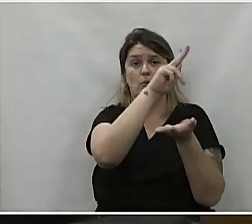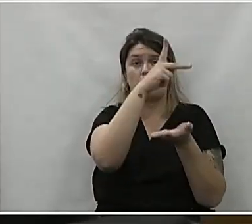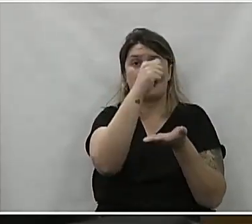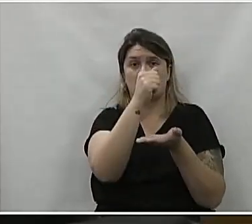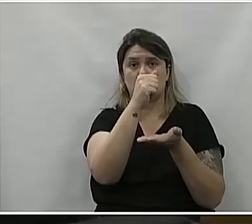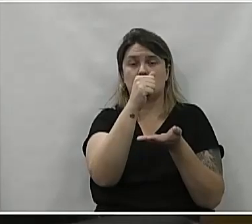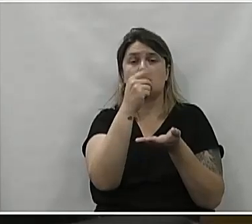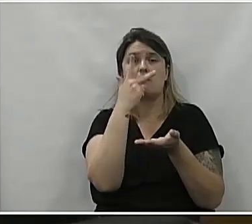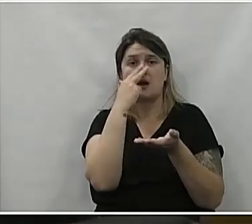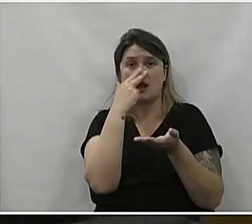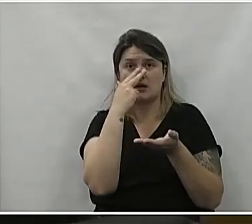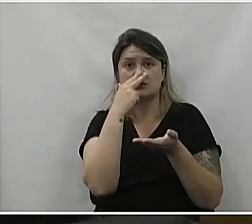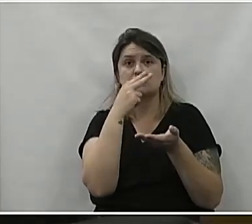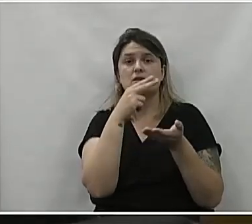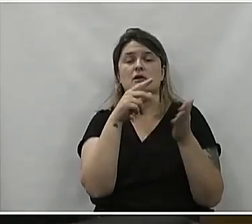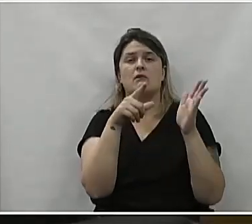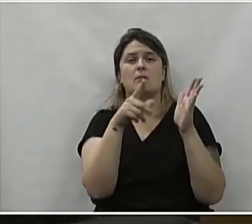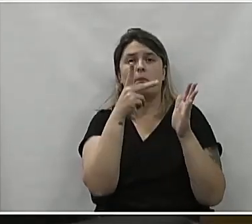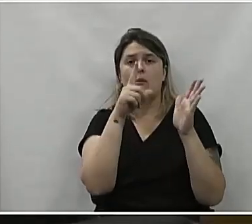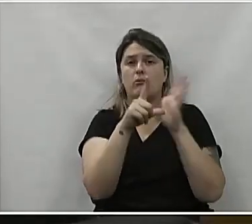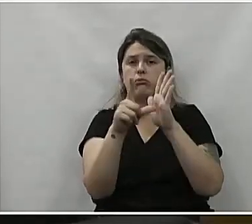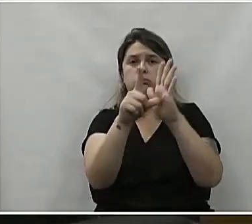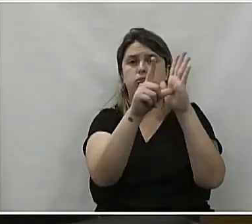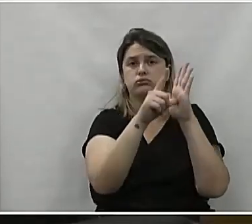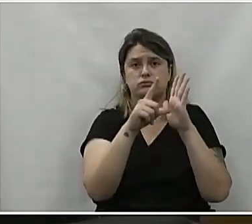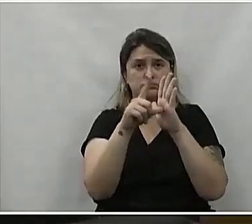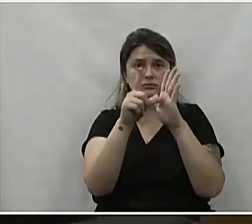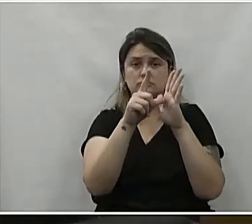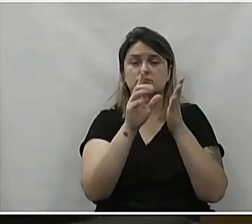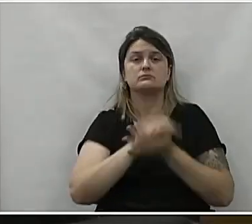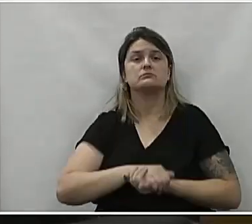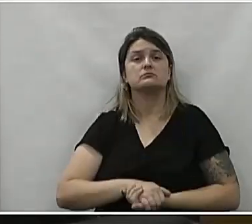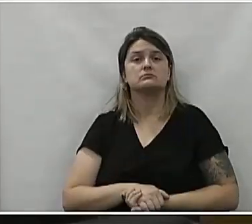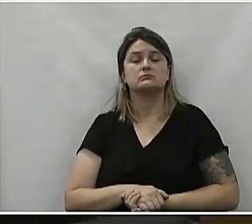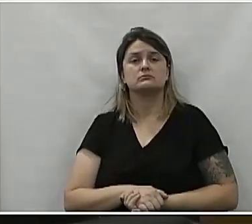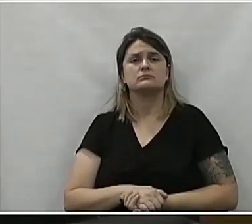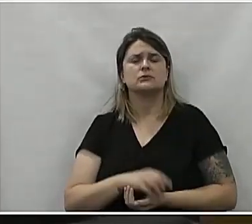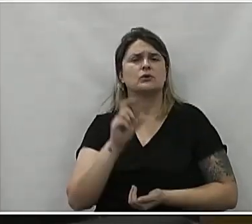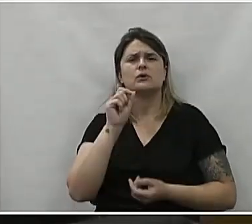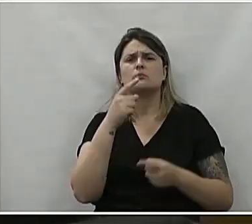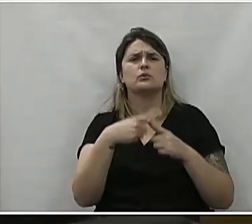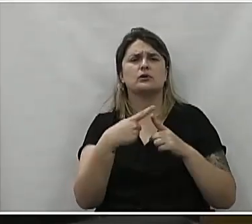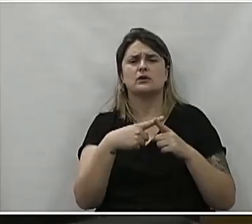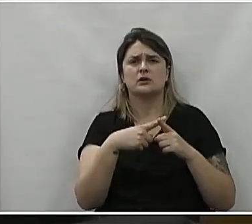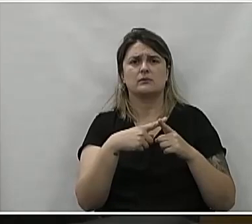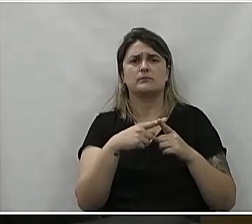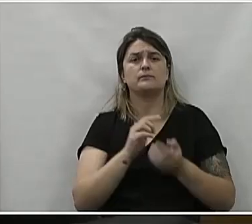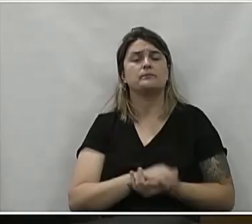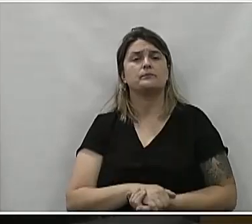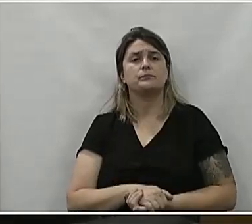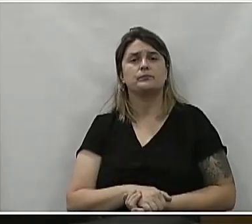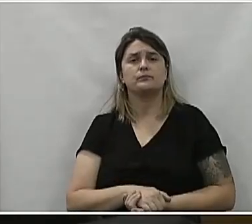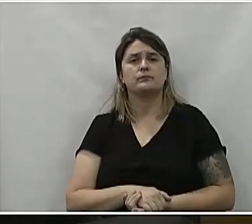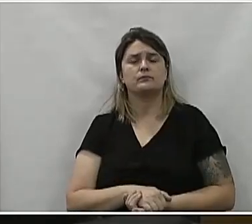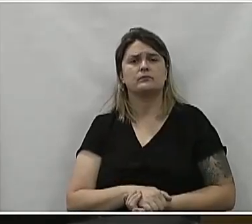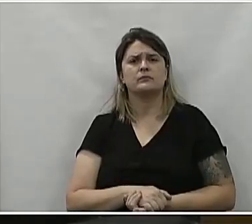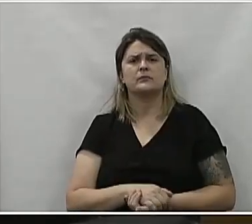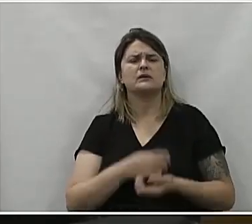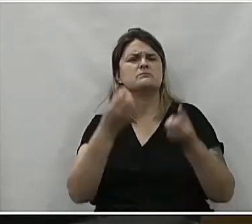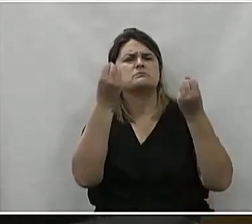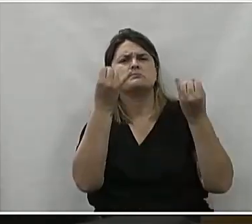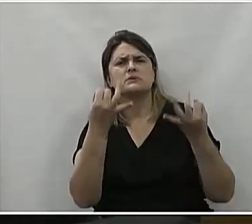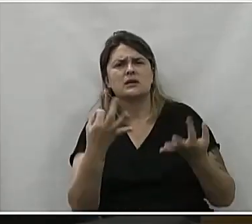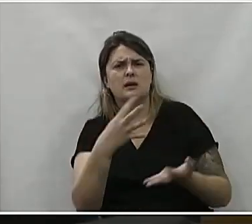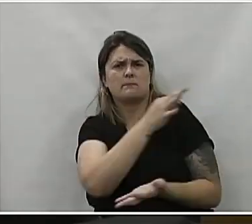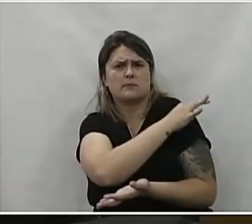O que eu falei Na live Virou um comércio Aquilo ali Um comércio Eu vou dizer Por que virou um comércio Me explique uma